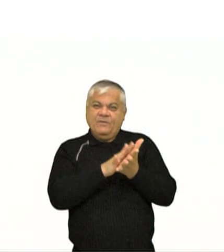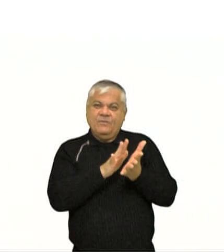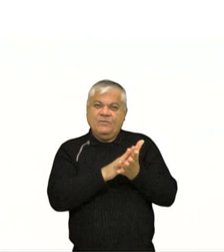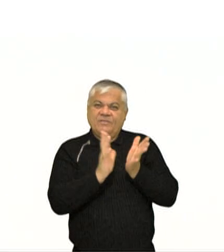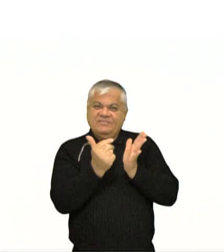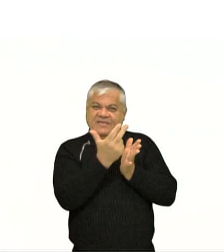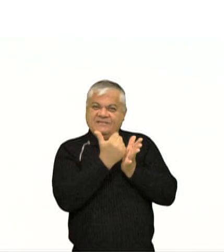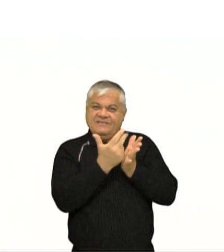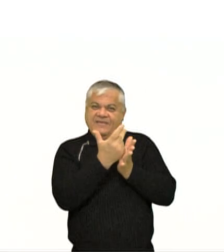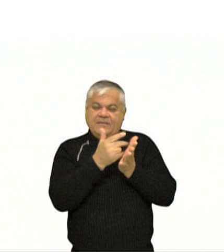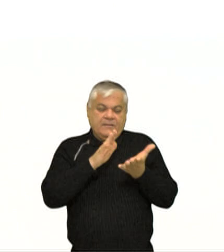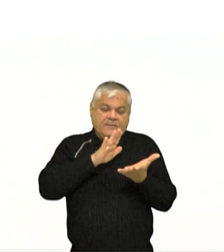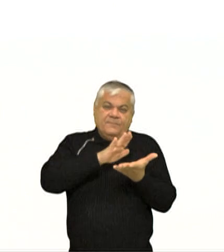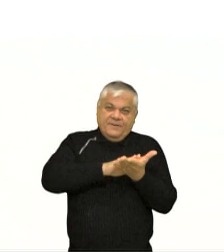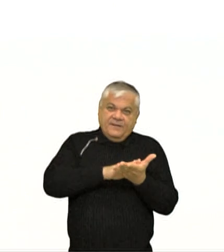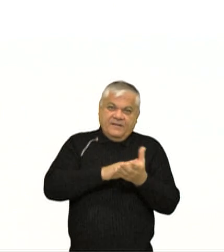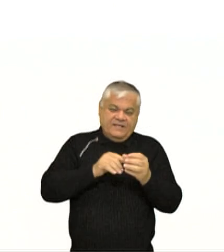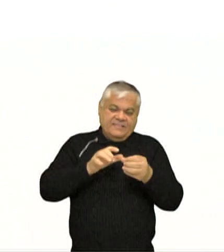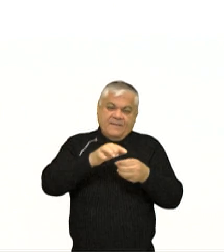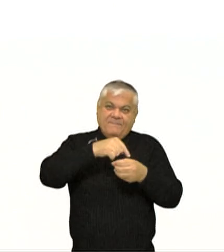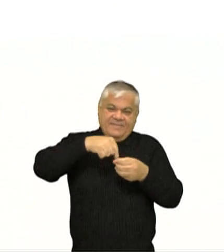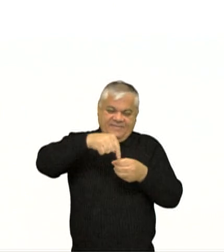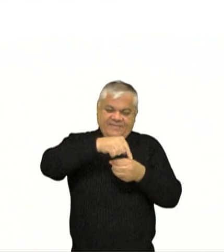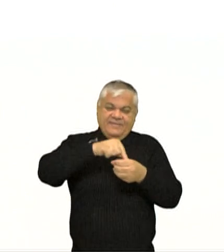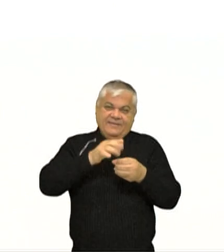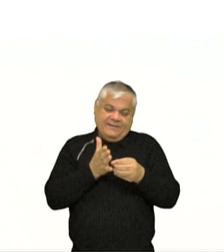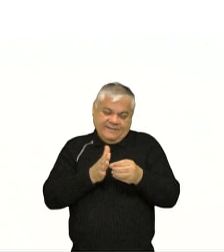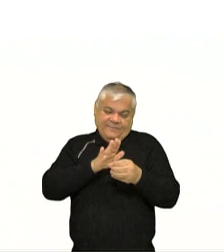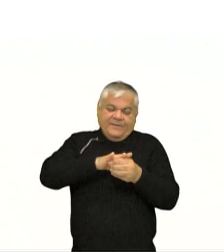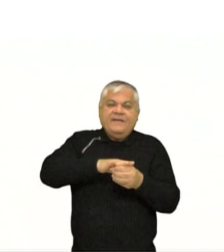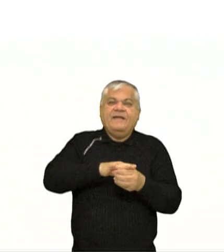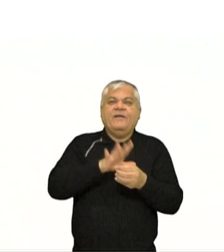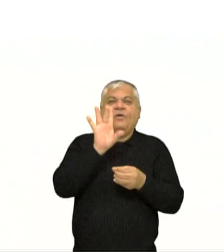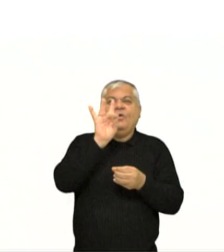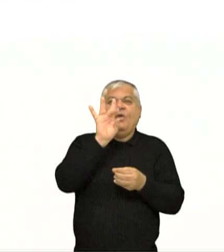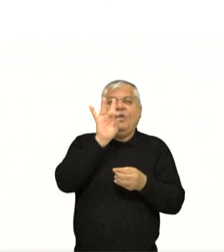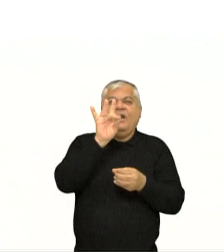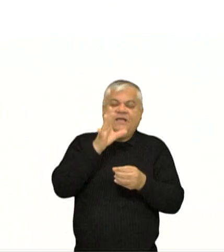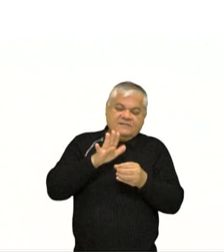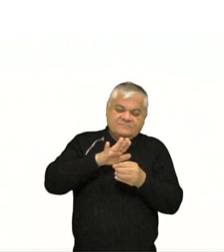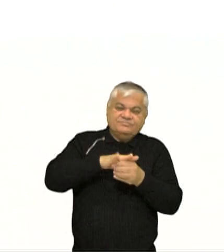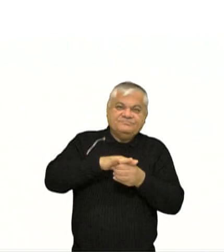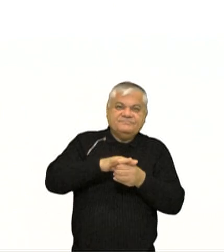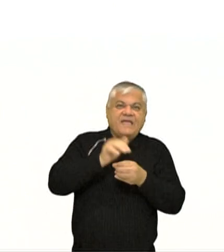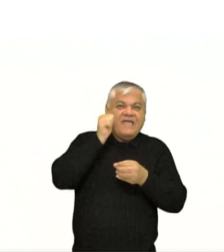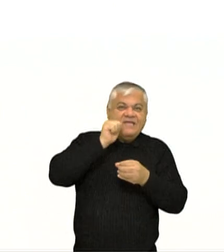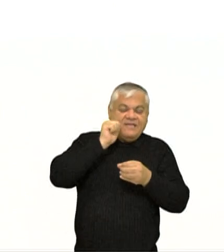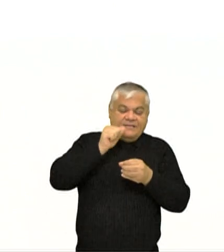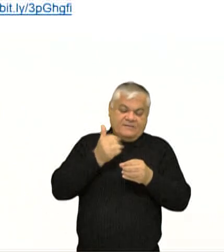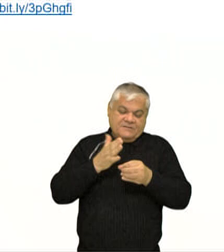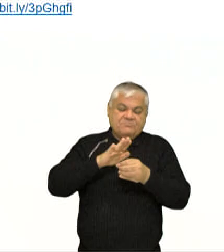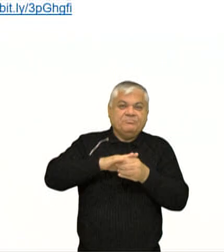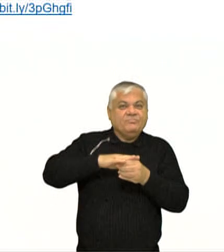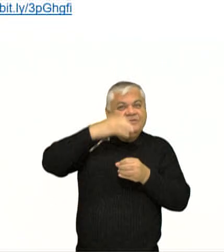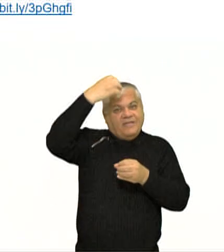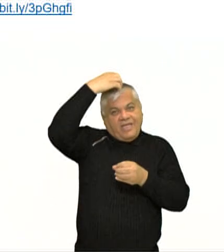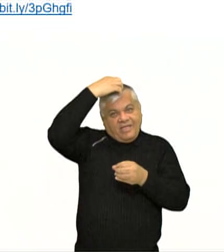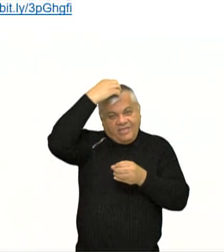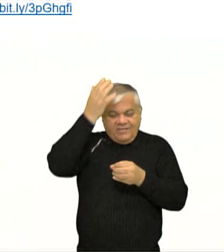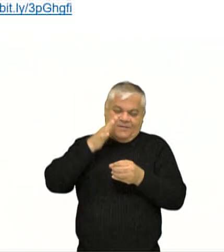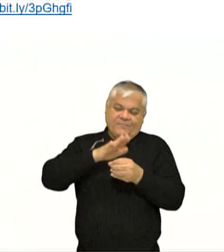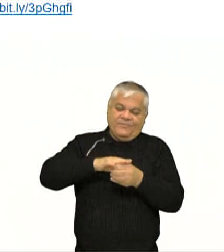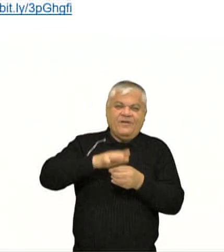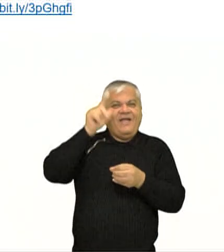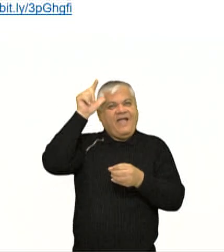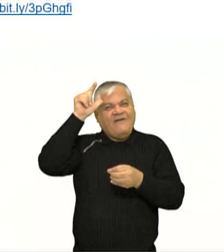a imagem da peça, certo? Possibilitando que a gente consiga jogar com ela. Então olha